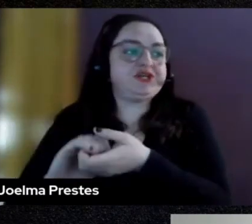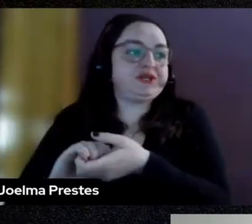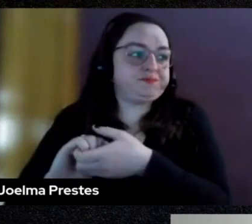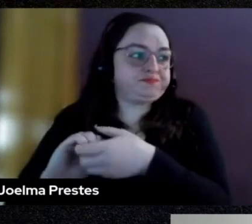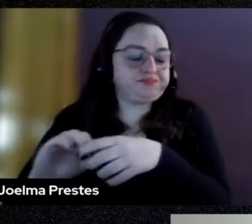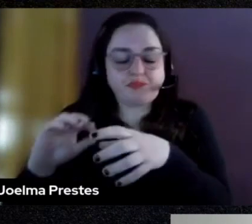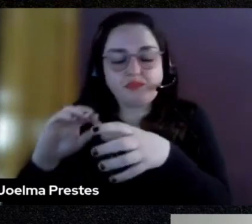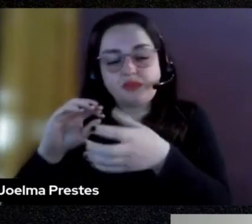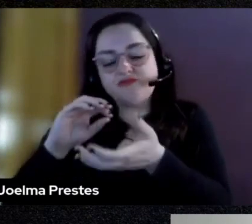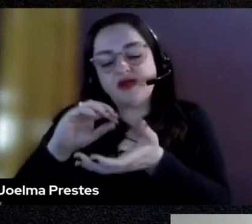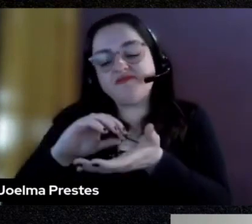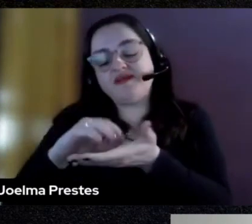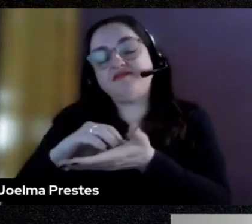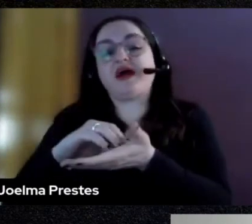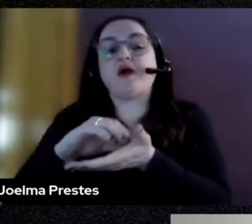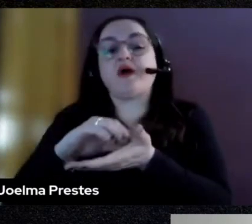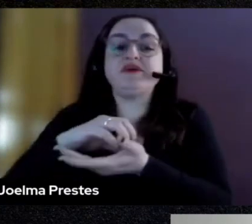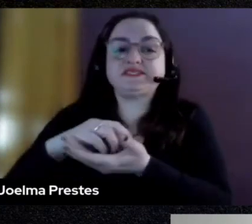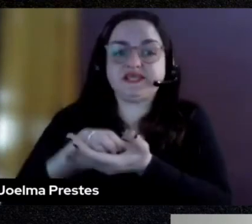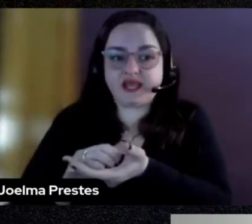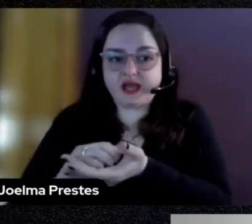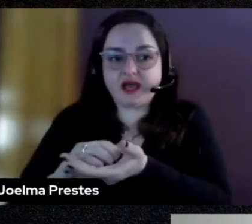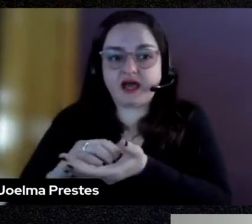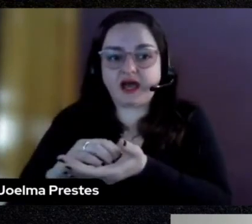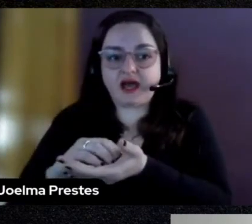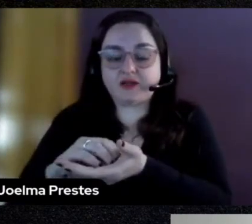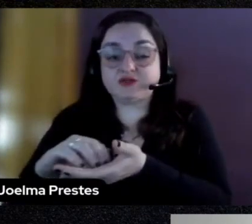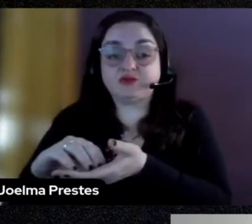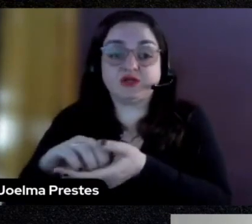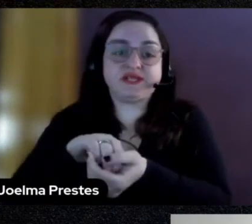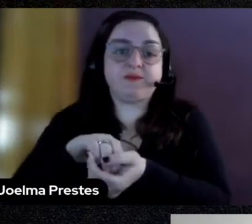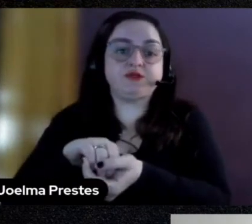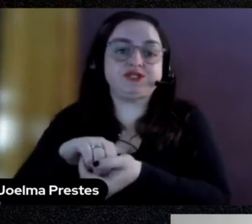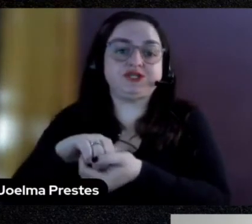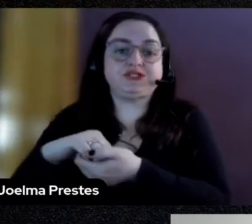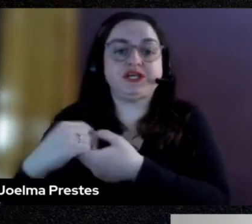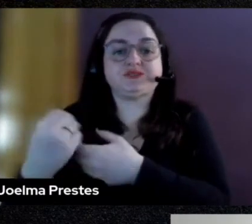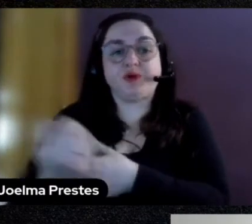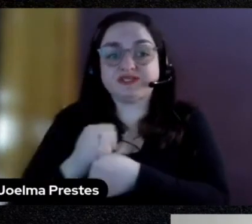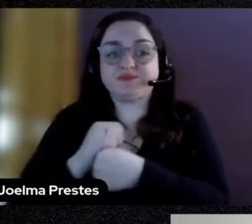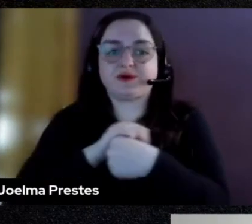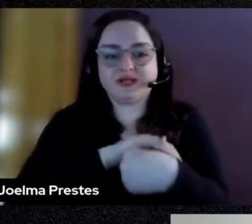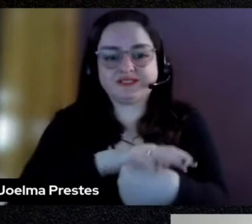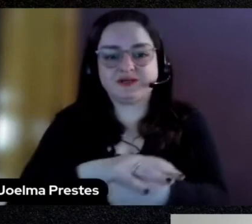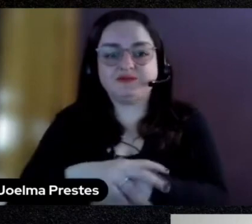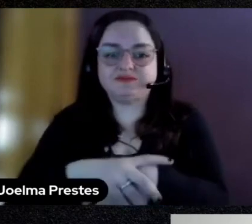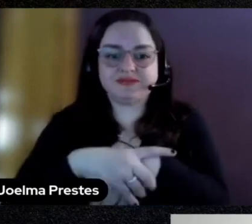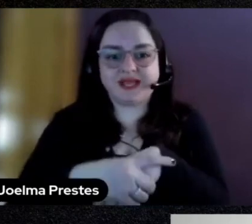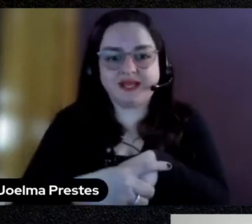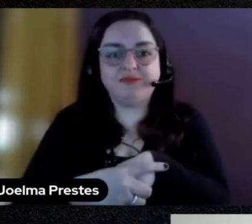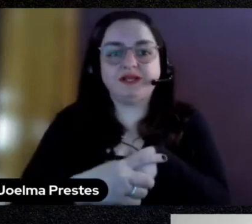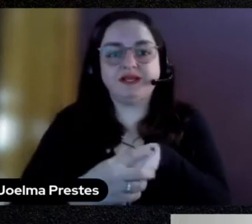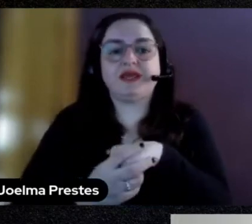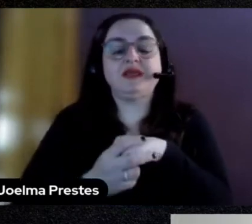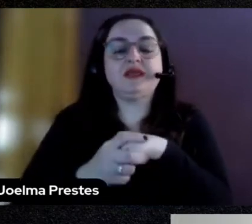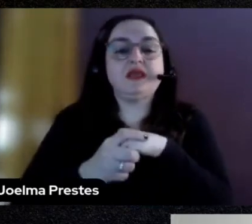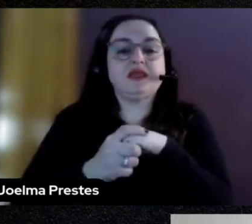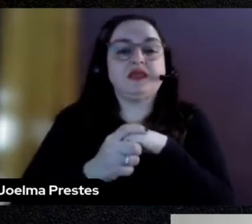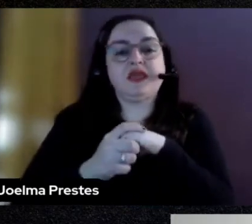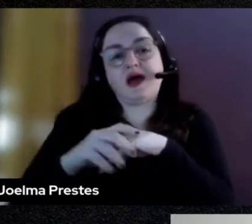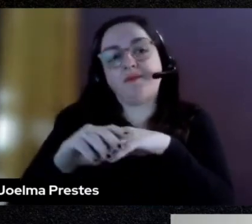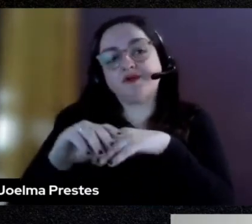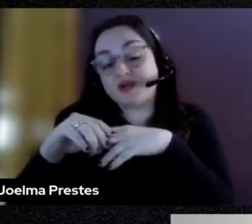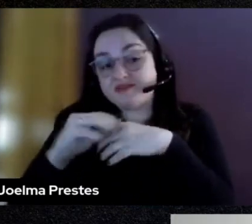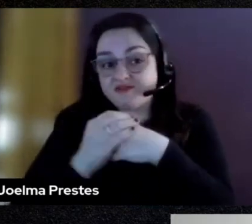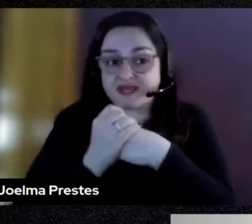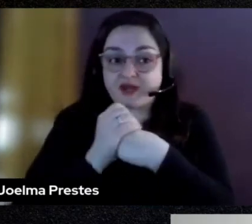a gente vai verificar qual vai ser o nosso tempo de resposta para correção daquele bug, né?